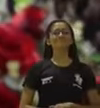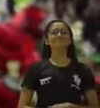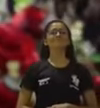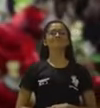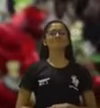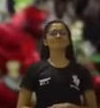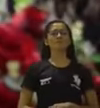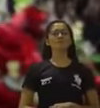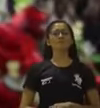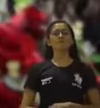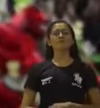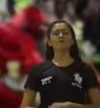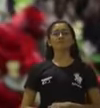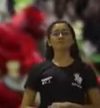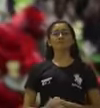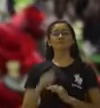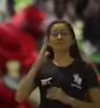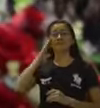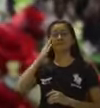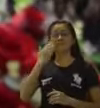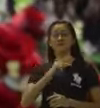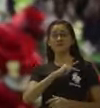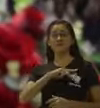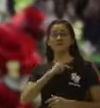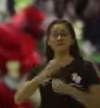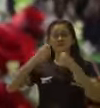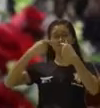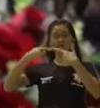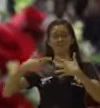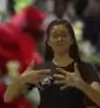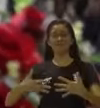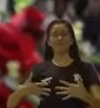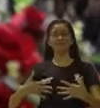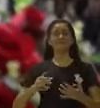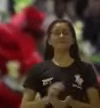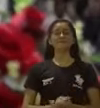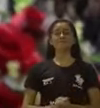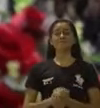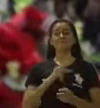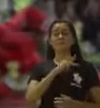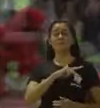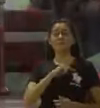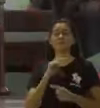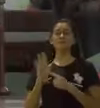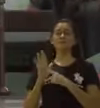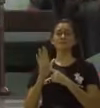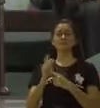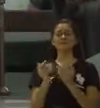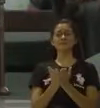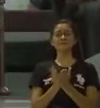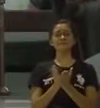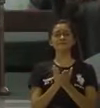E a gente vai entender um pouco o que Paulo está dizendo. Veja que ele diz assim: